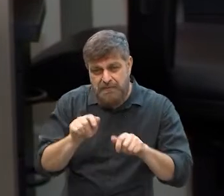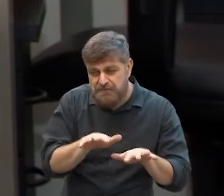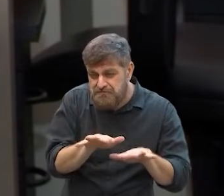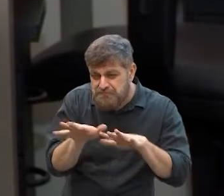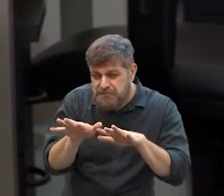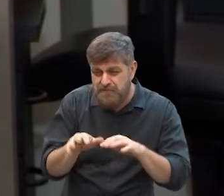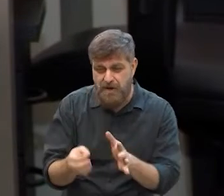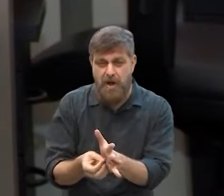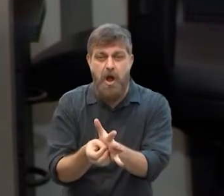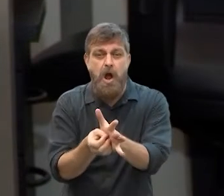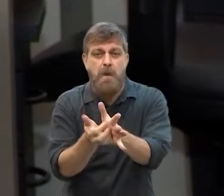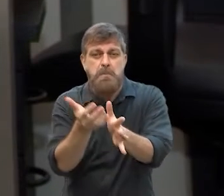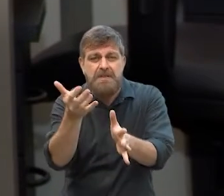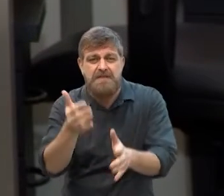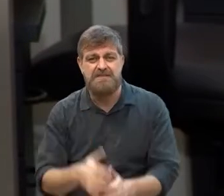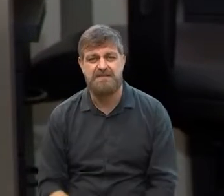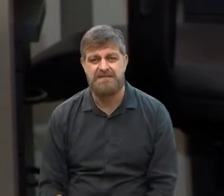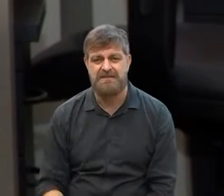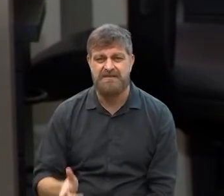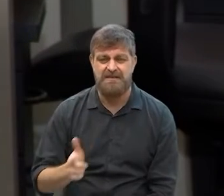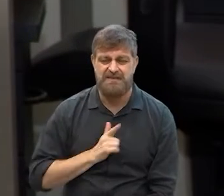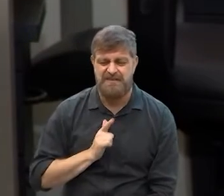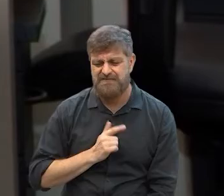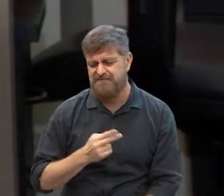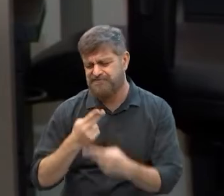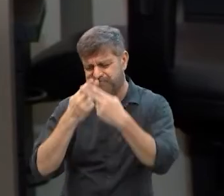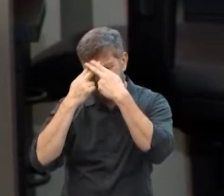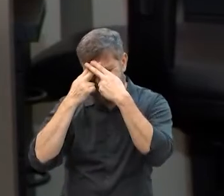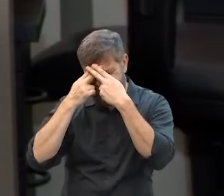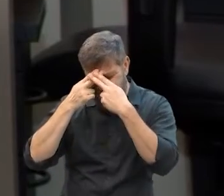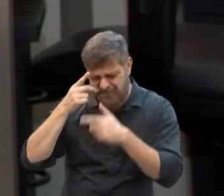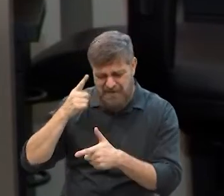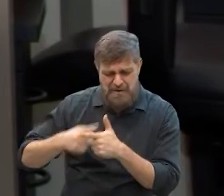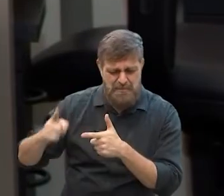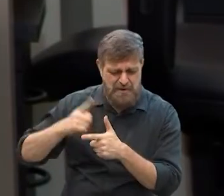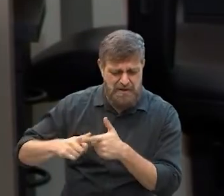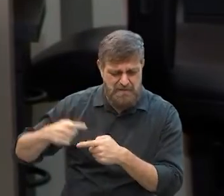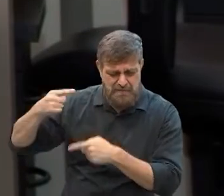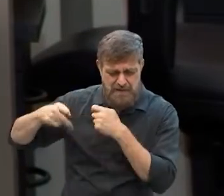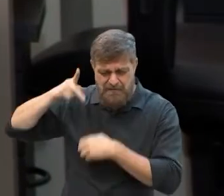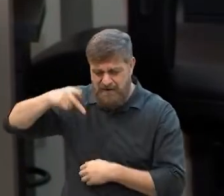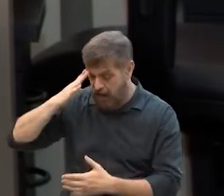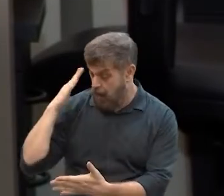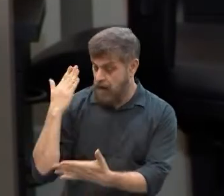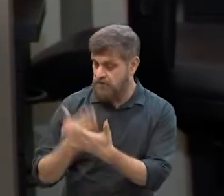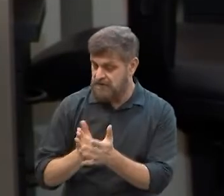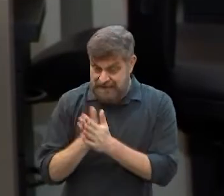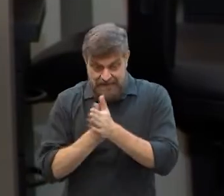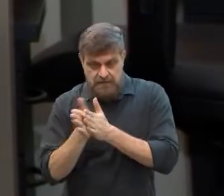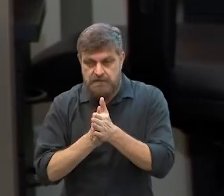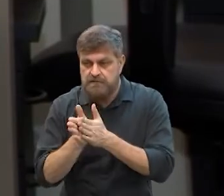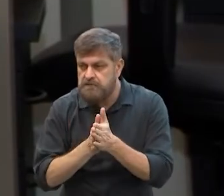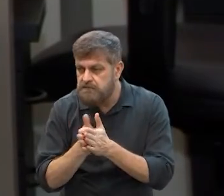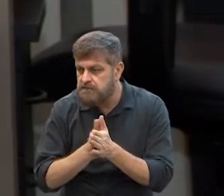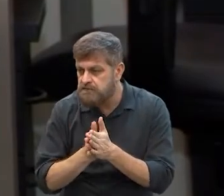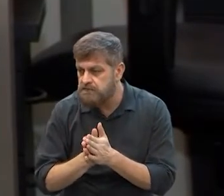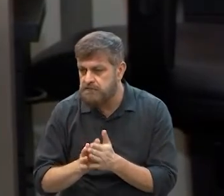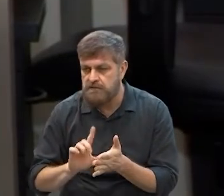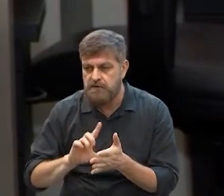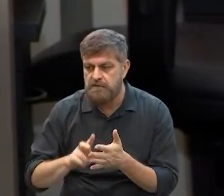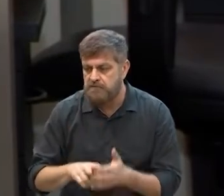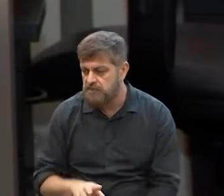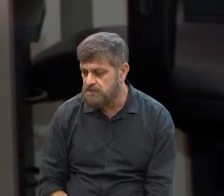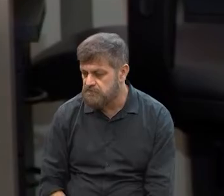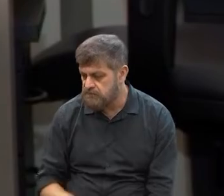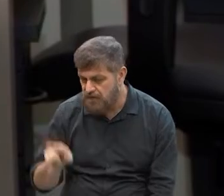vezes tiveram alguma frustração com a política, depositaram muita esperança em algum político ou